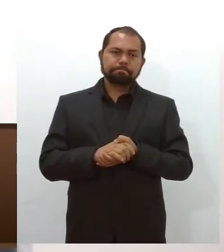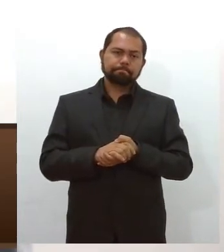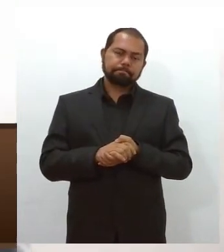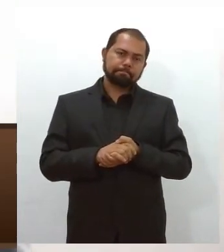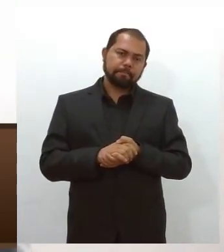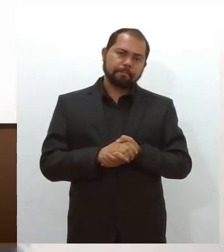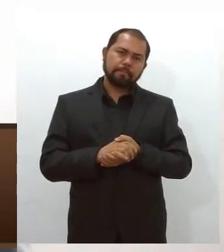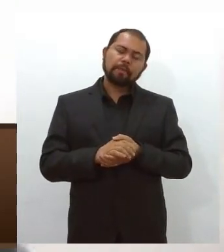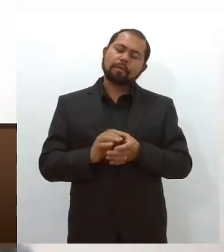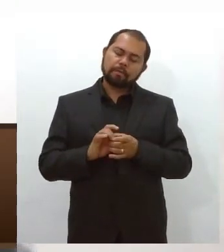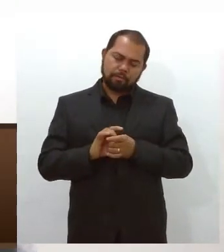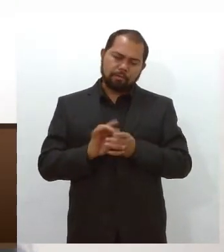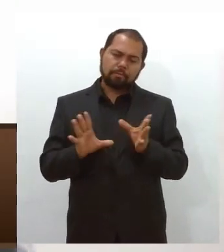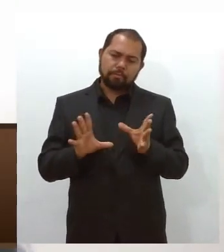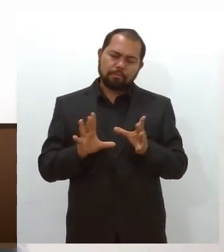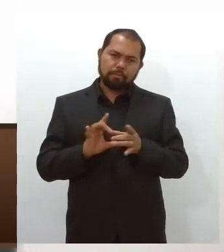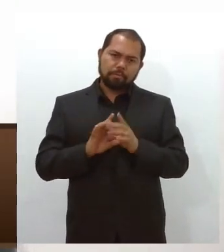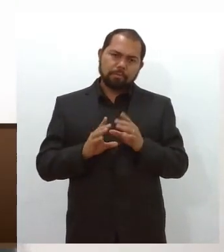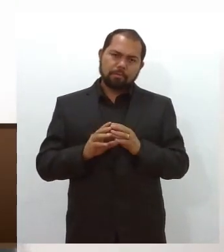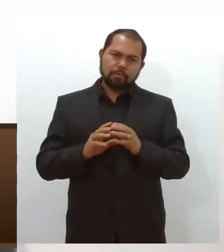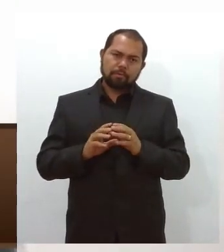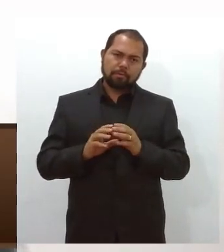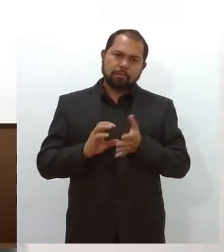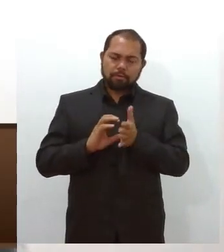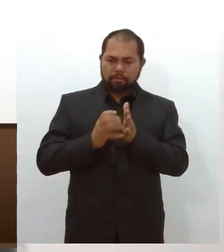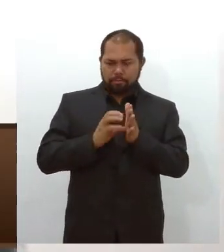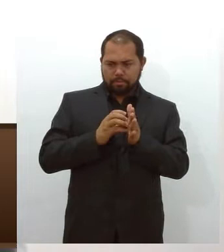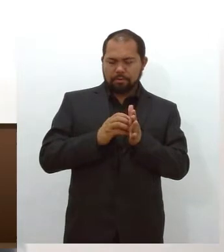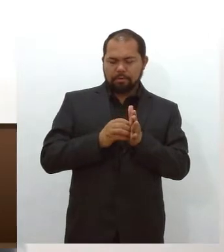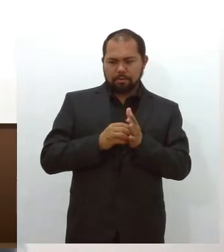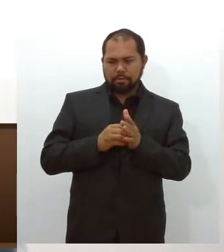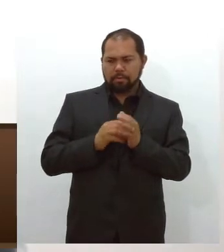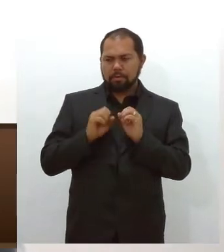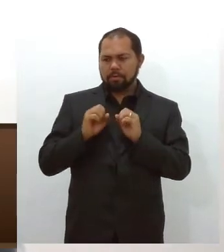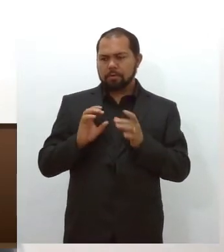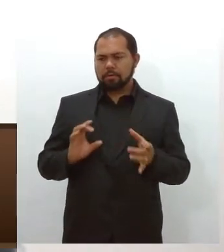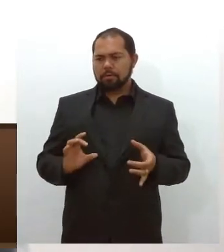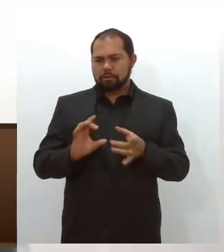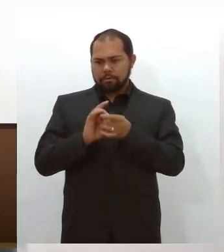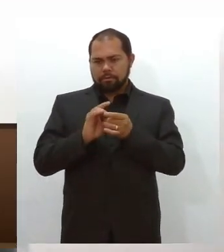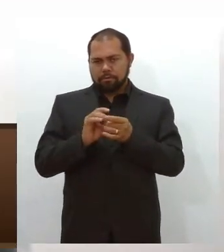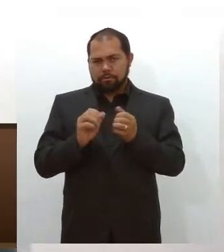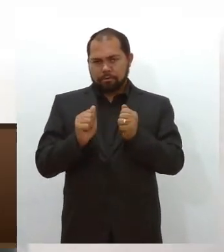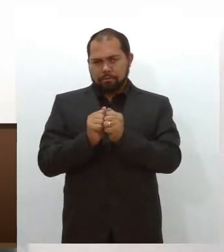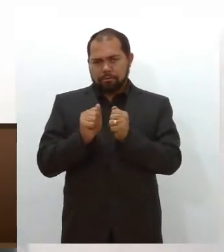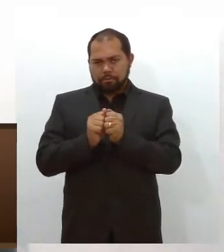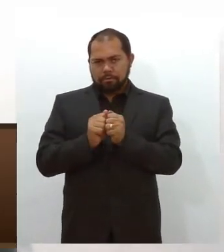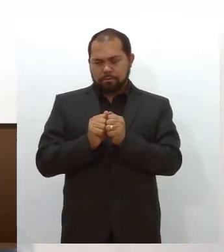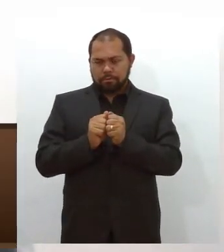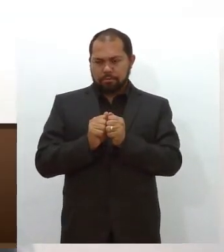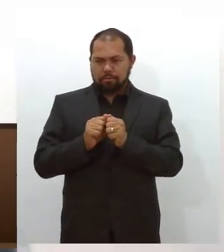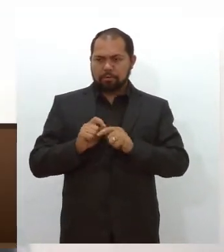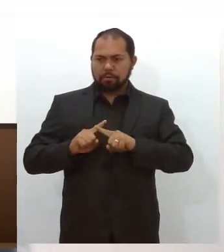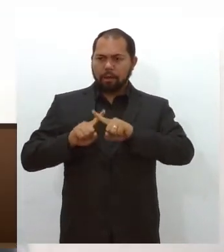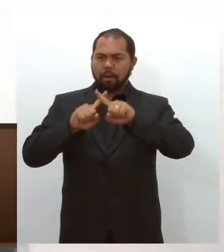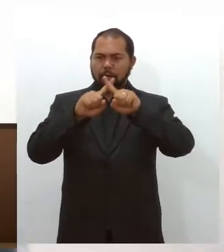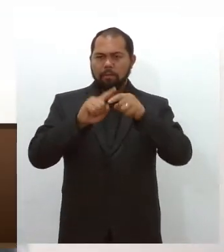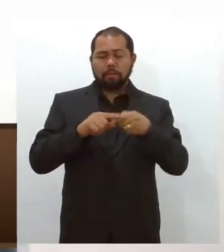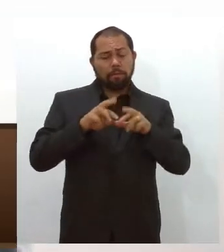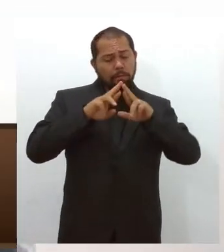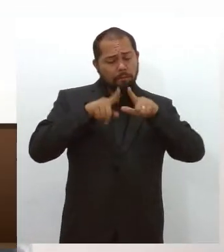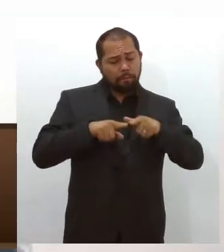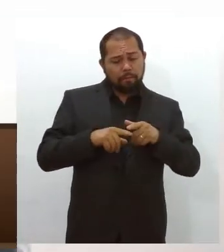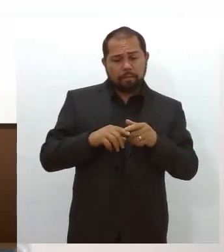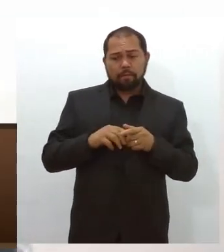que partidos políticos se unam para concorrer conjuntamente. Diferente da coligação, ela tem